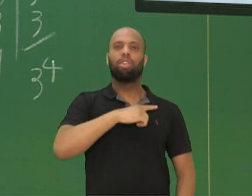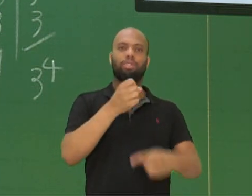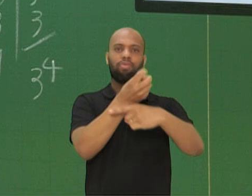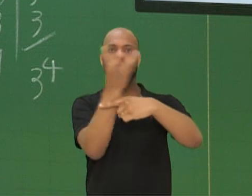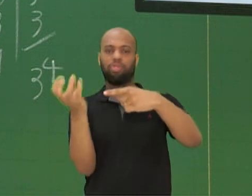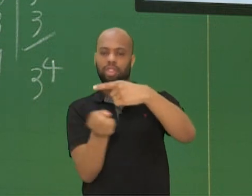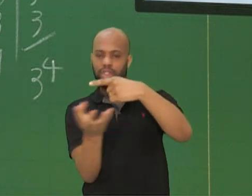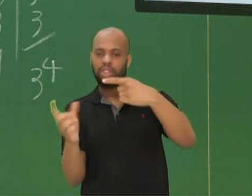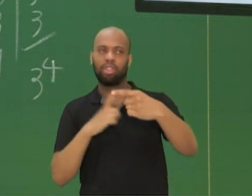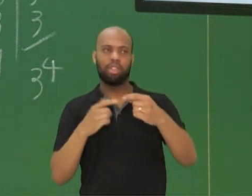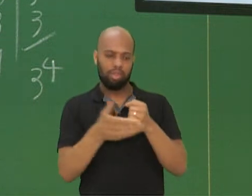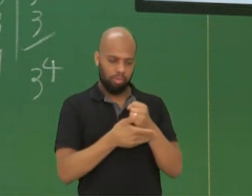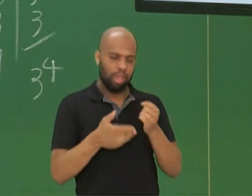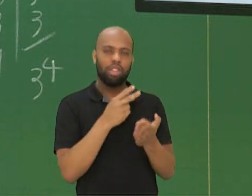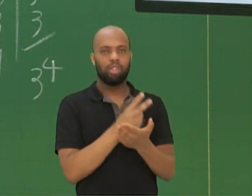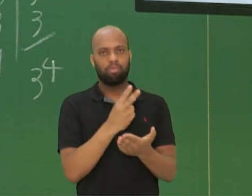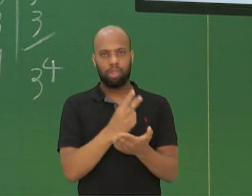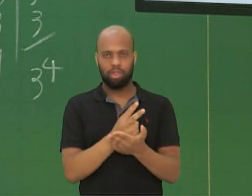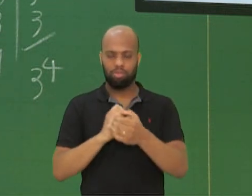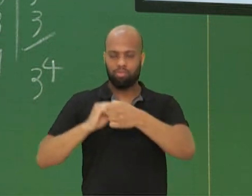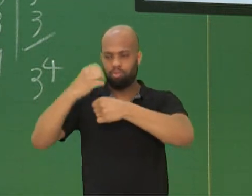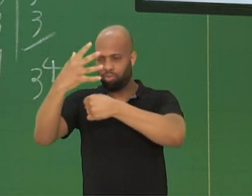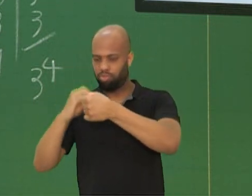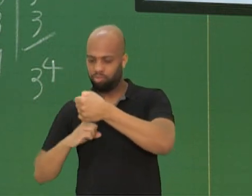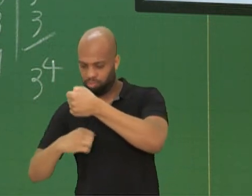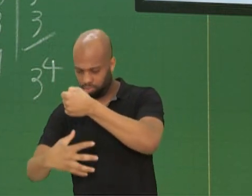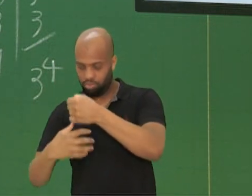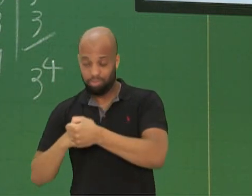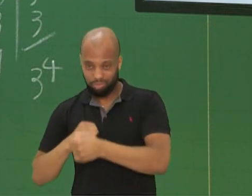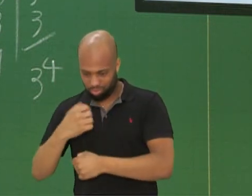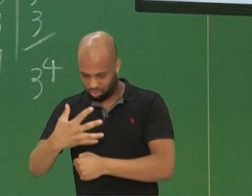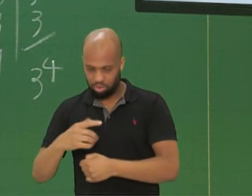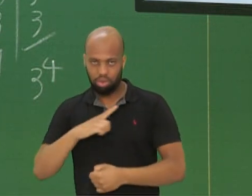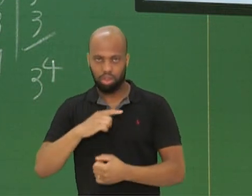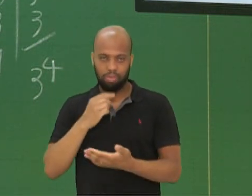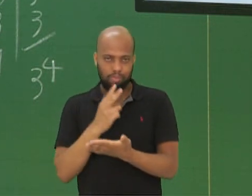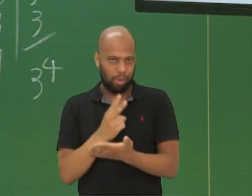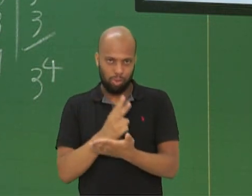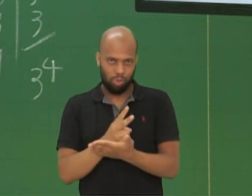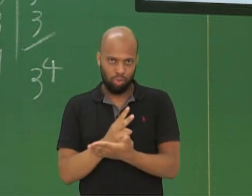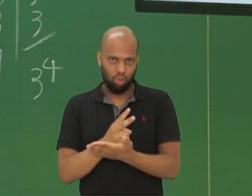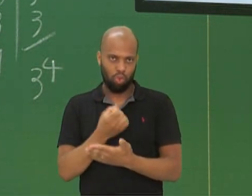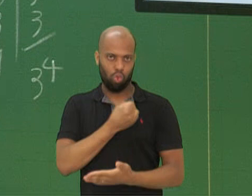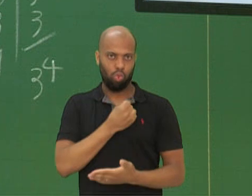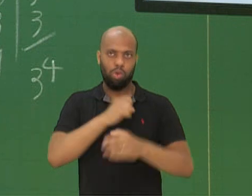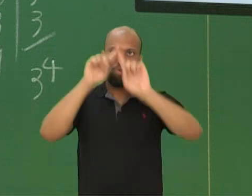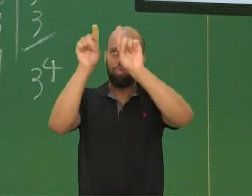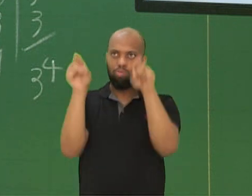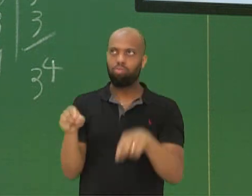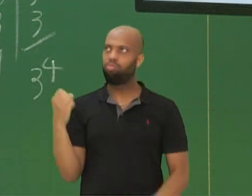Segunda propriedade indicada no exercício. Inverter essa fração e mudar o sinal do expoente.